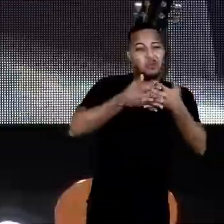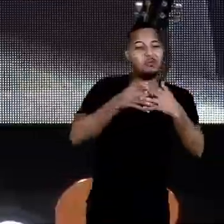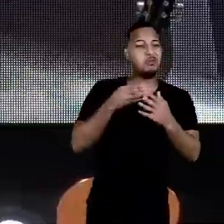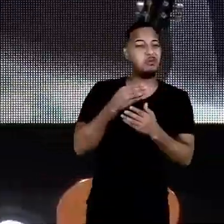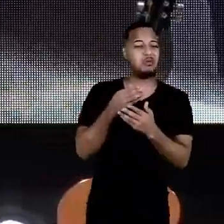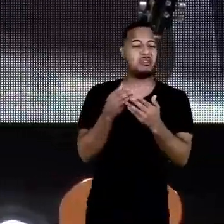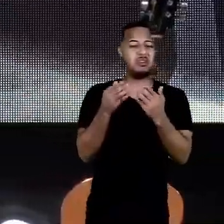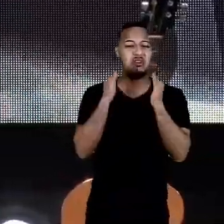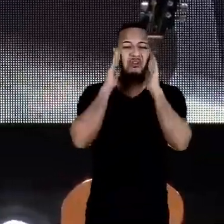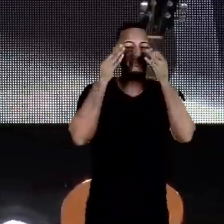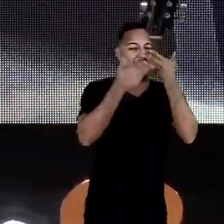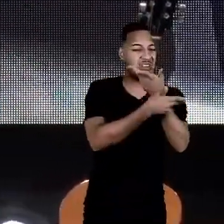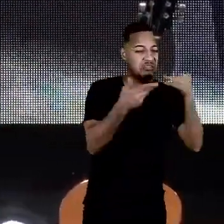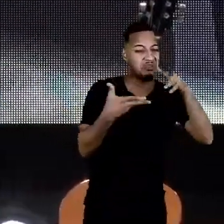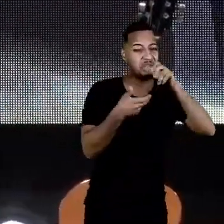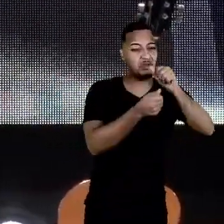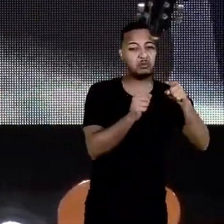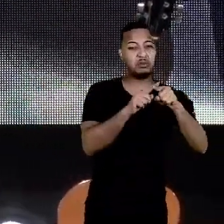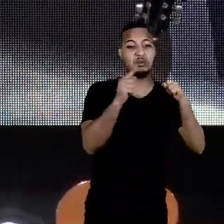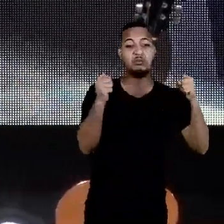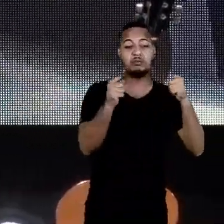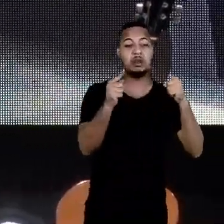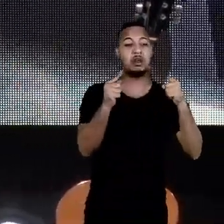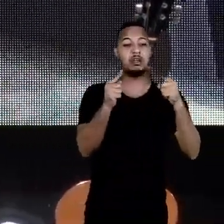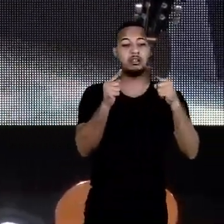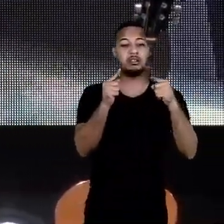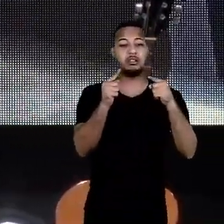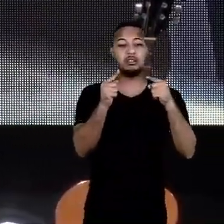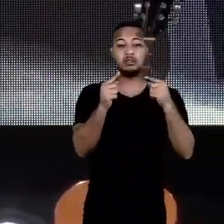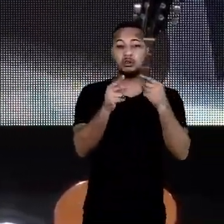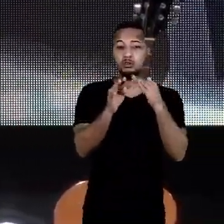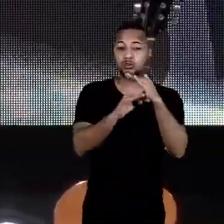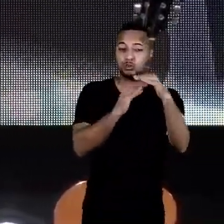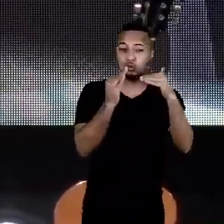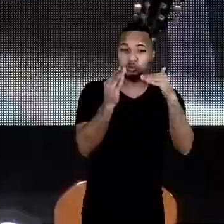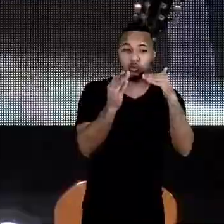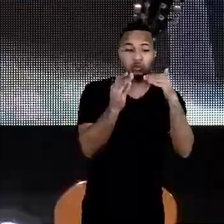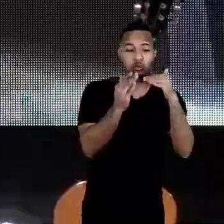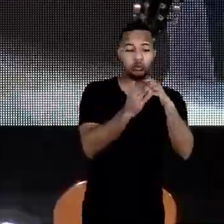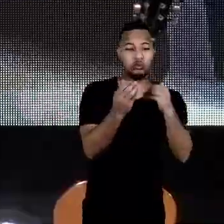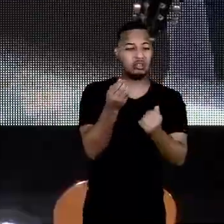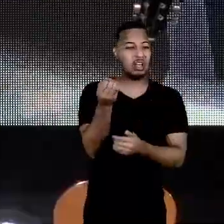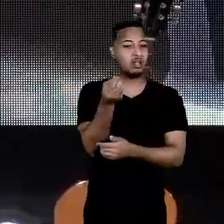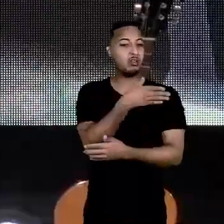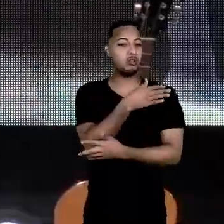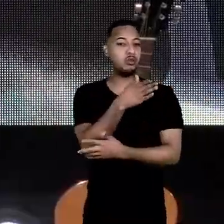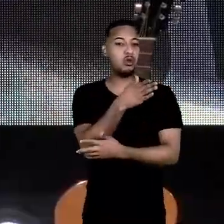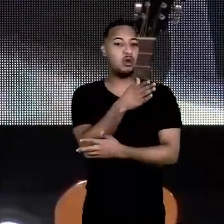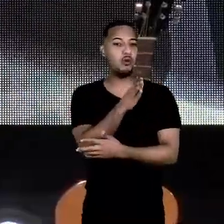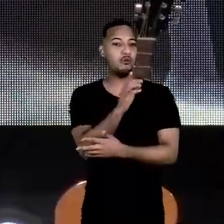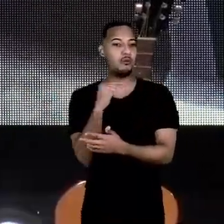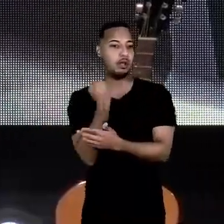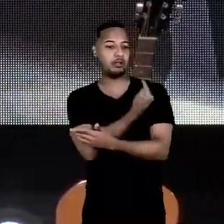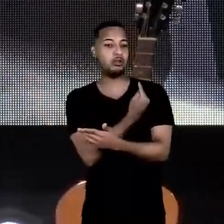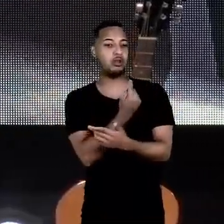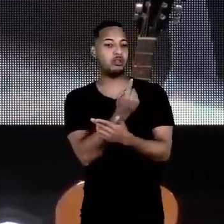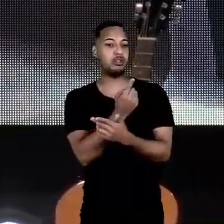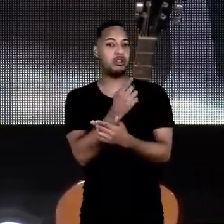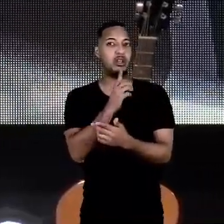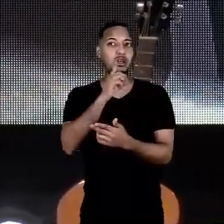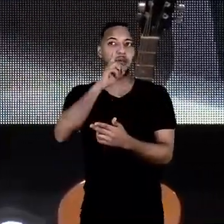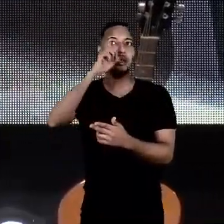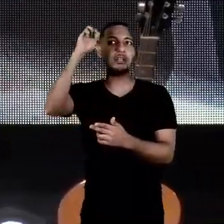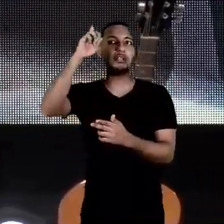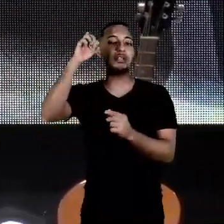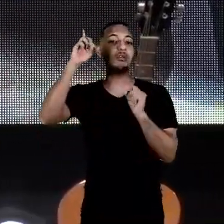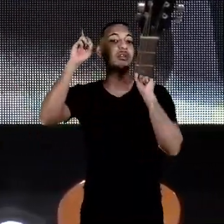novidades. Cuidado, porque aquilo que é novidade para você, para Deus é uma sentença. E